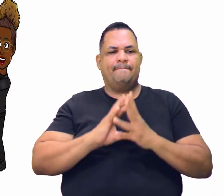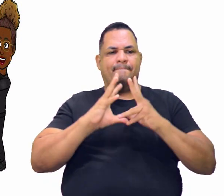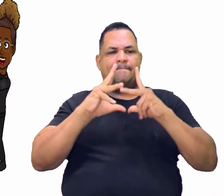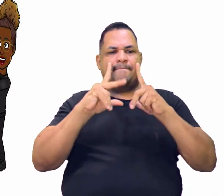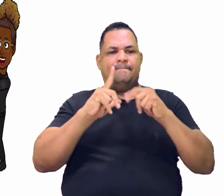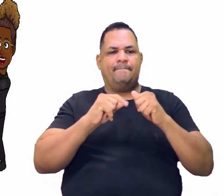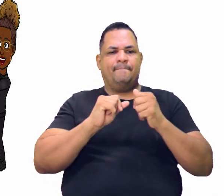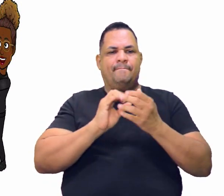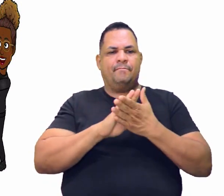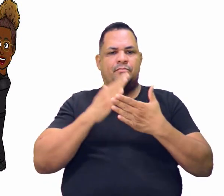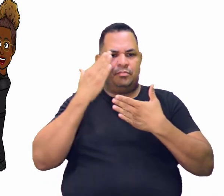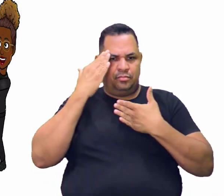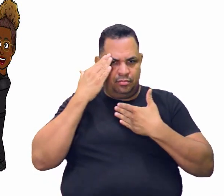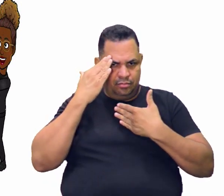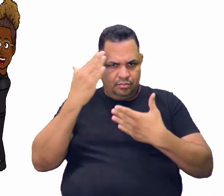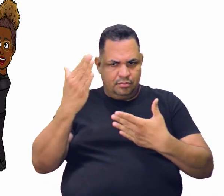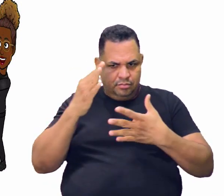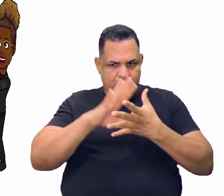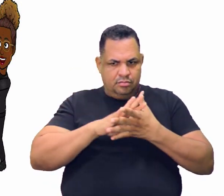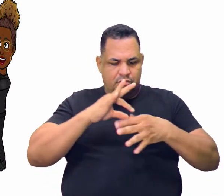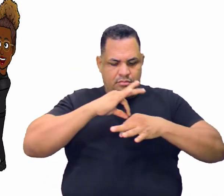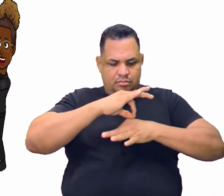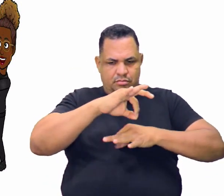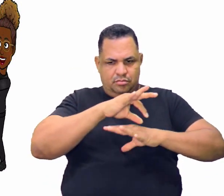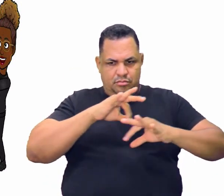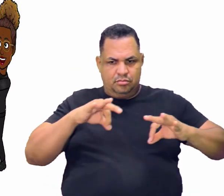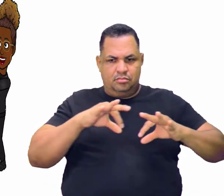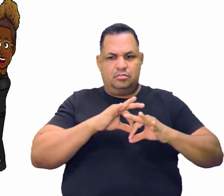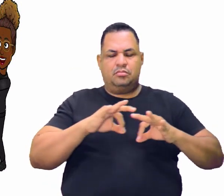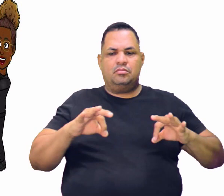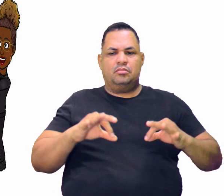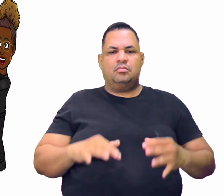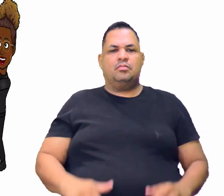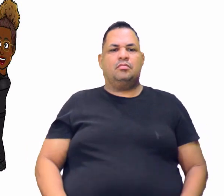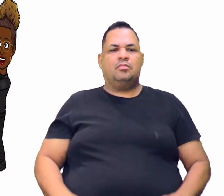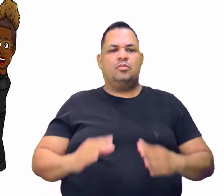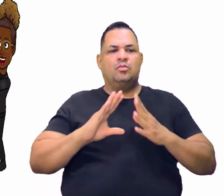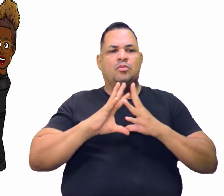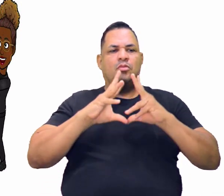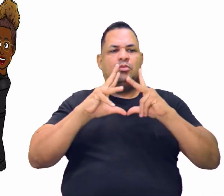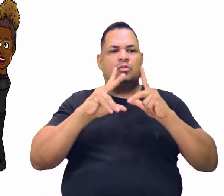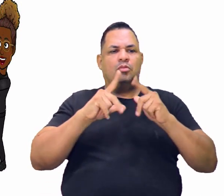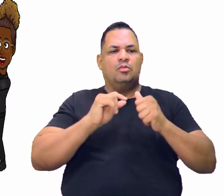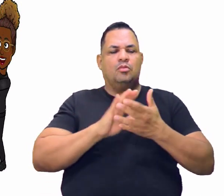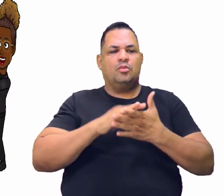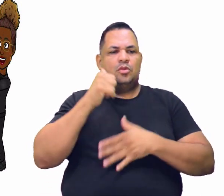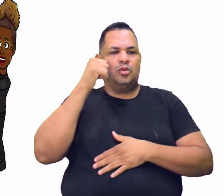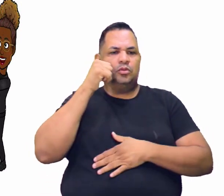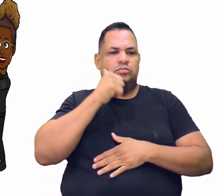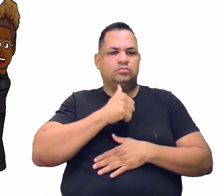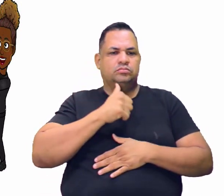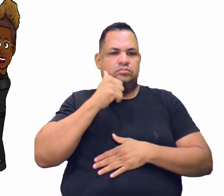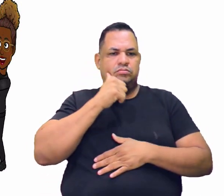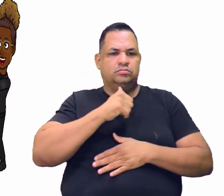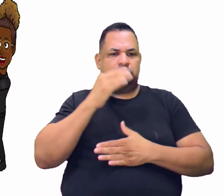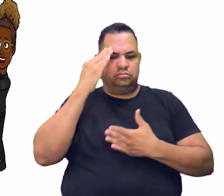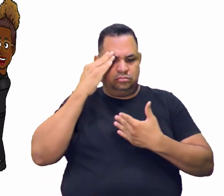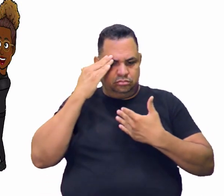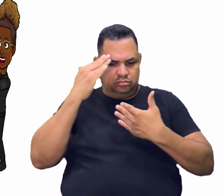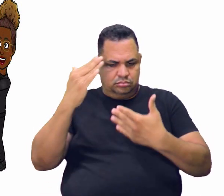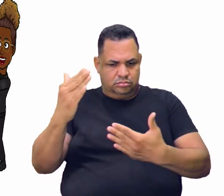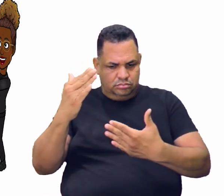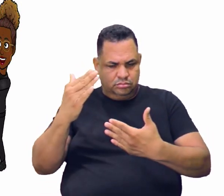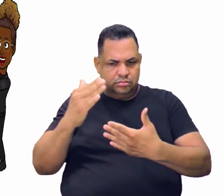Todas estavam gratas pelo presente. Todas, olha só. Todas gratas. Olha só o